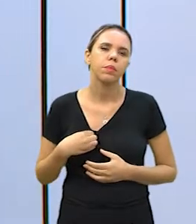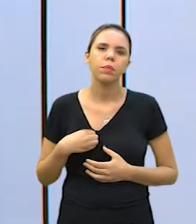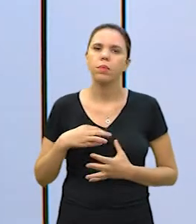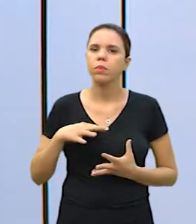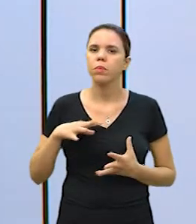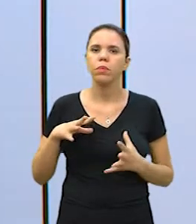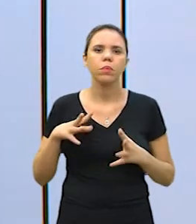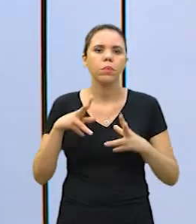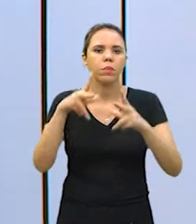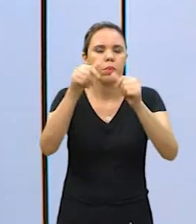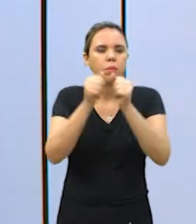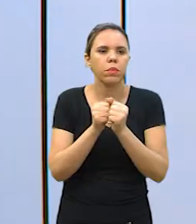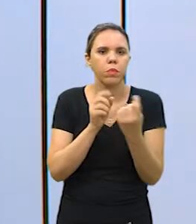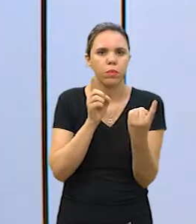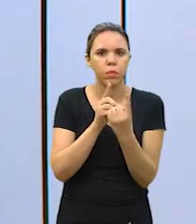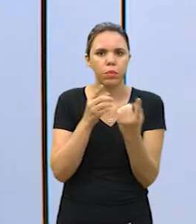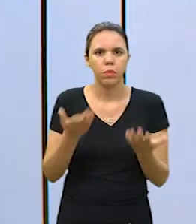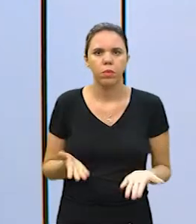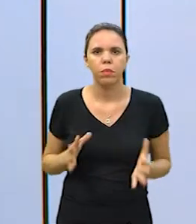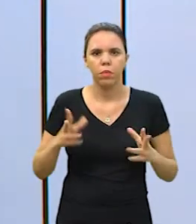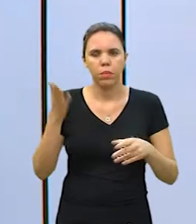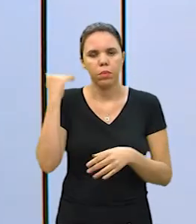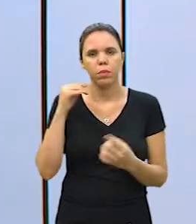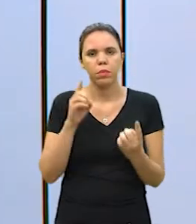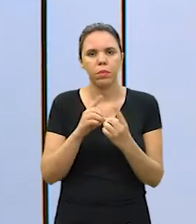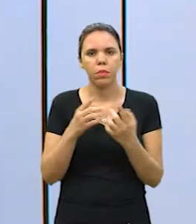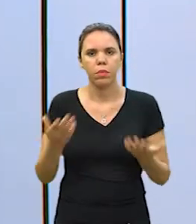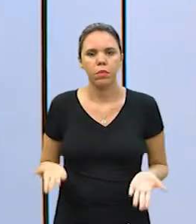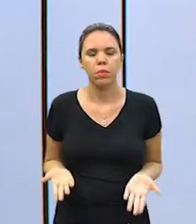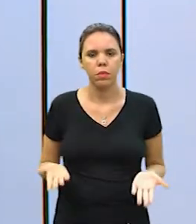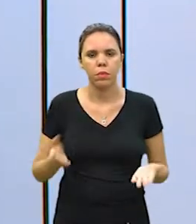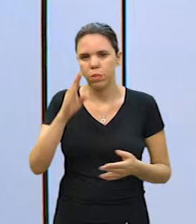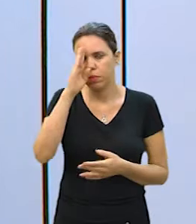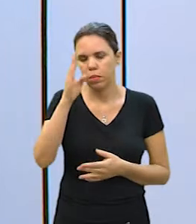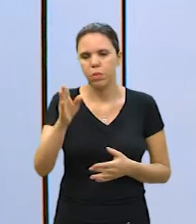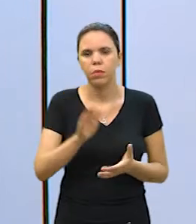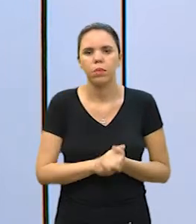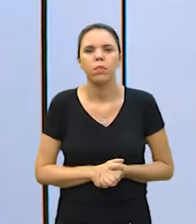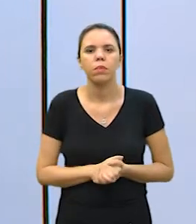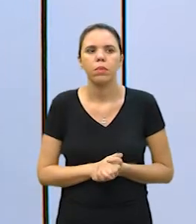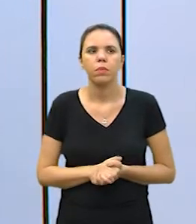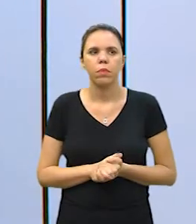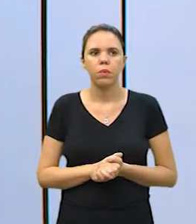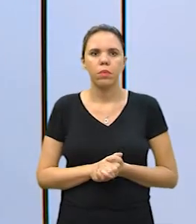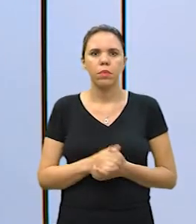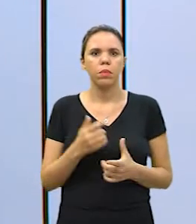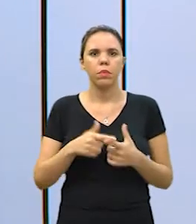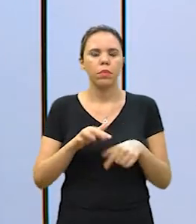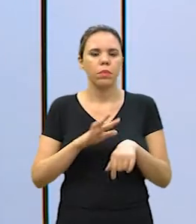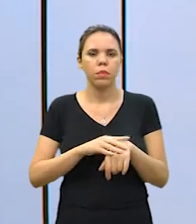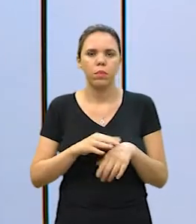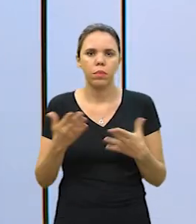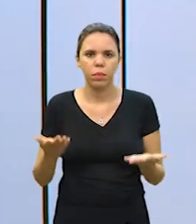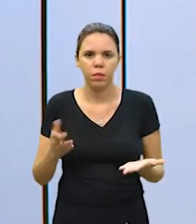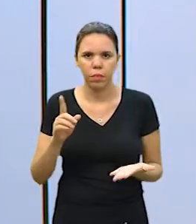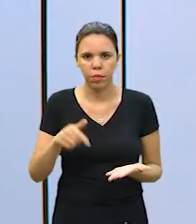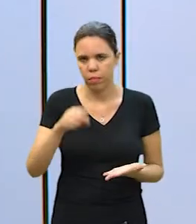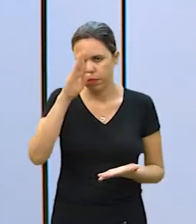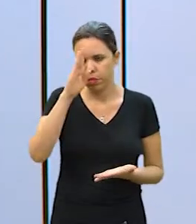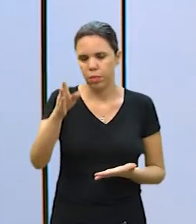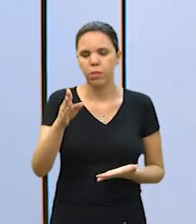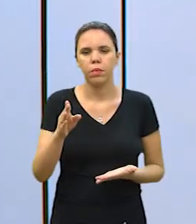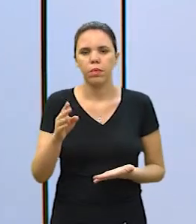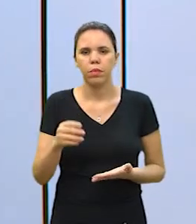da universalidade de atendimento, porque todos são atendidos, e a priorização. Nos casos oncológicos, eles